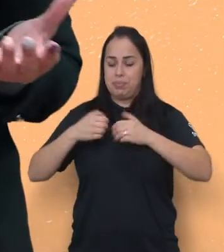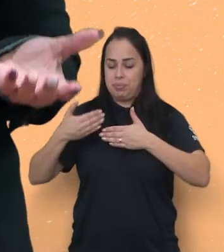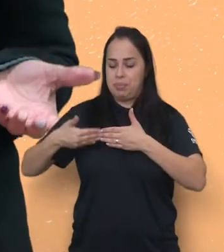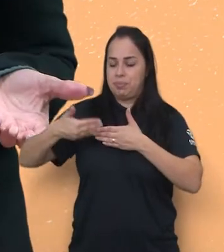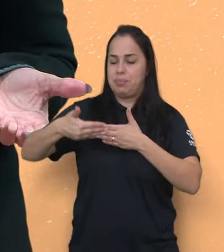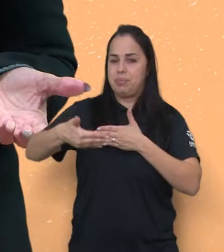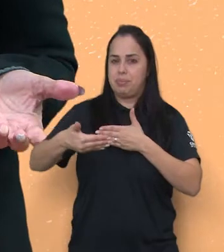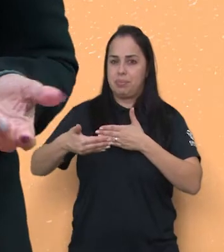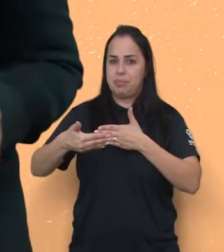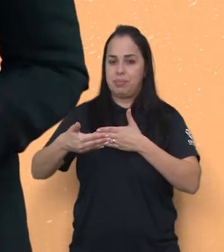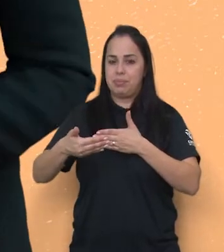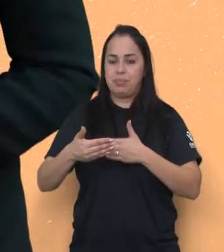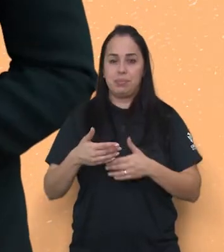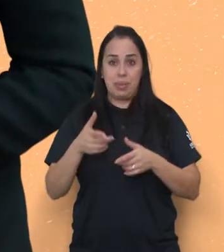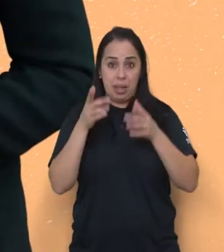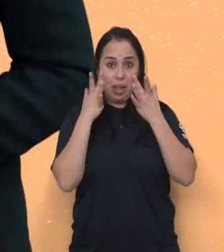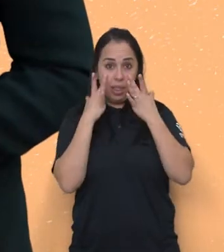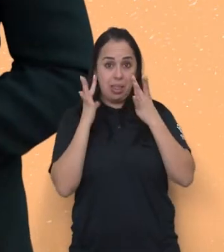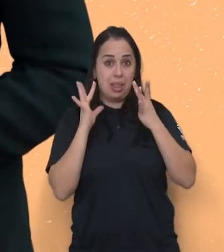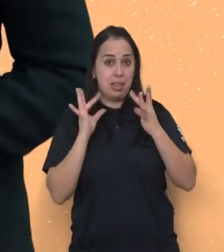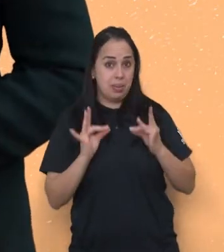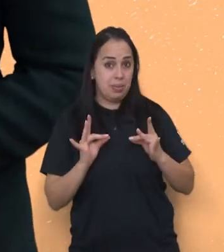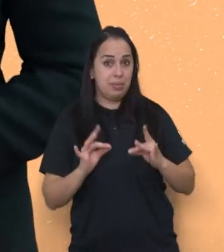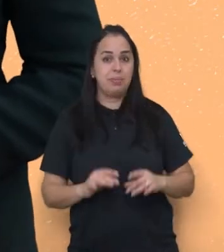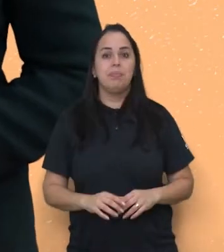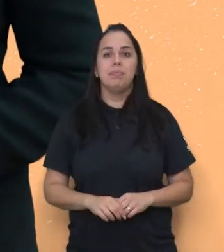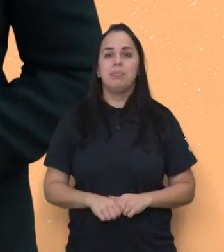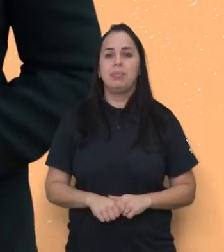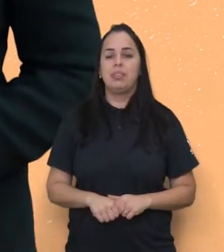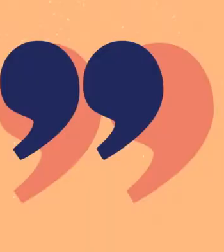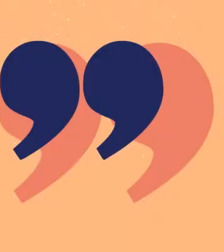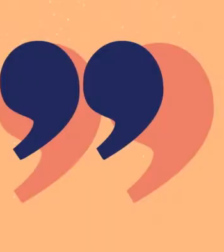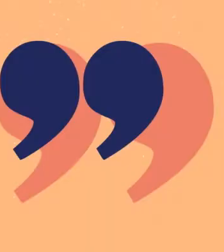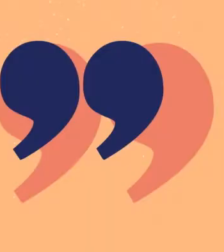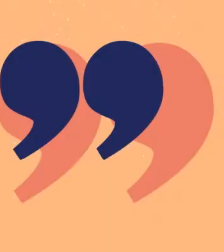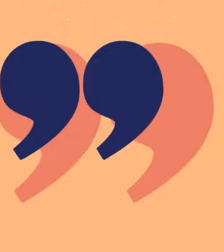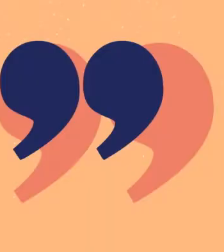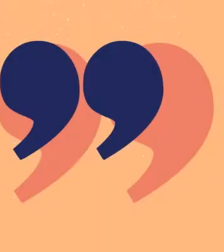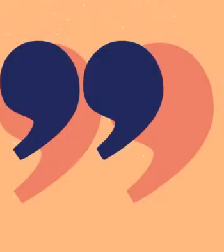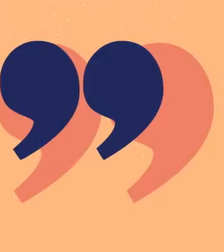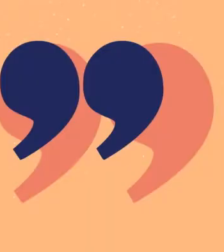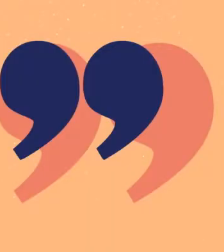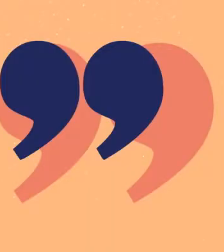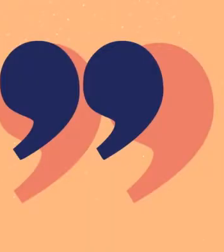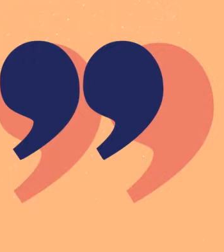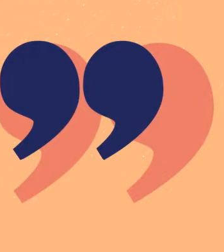para os próximos anos fique ligado é daqui a pouco a